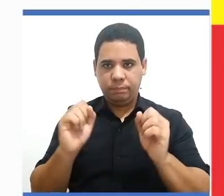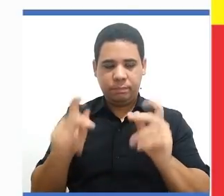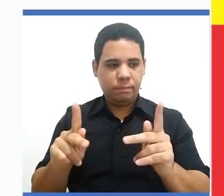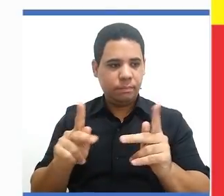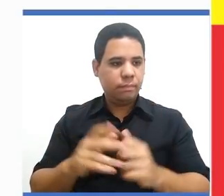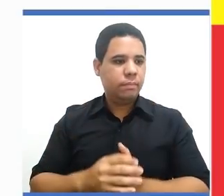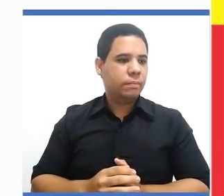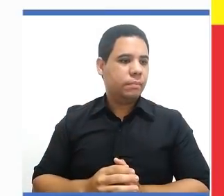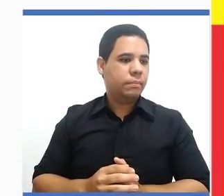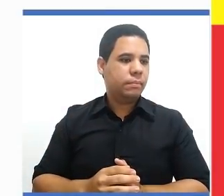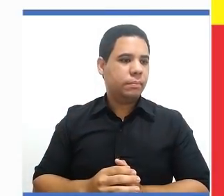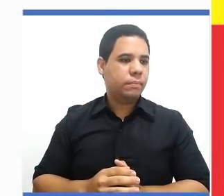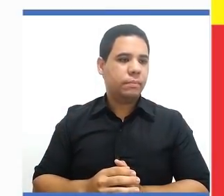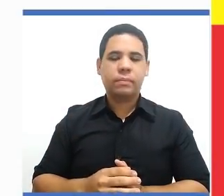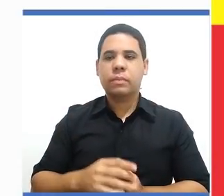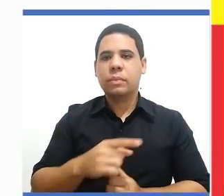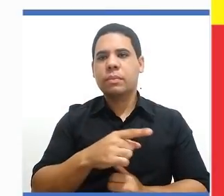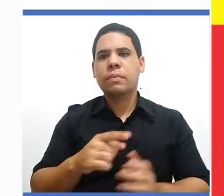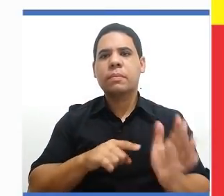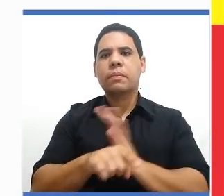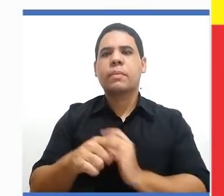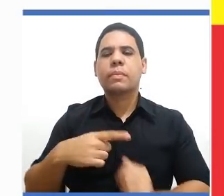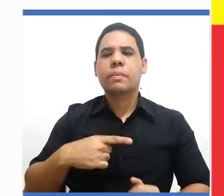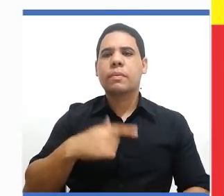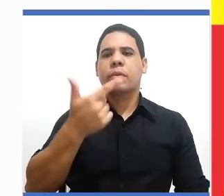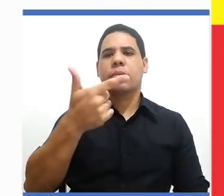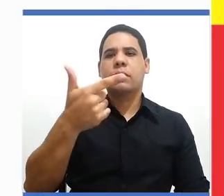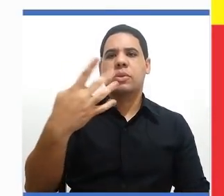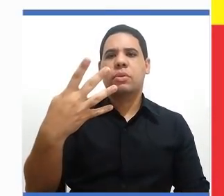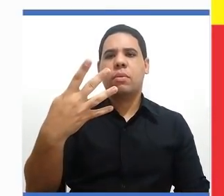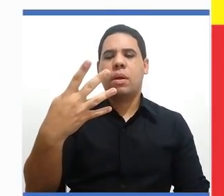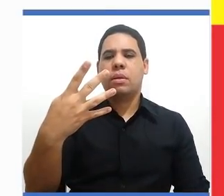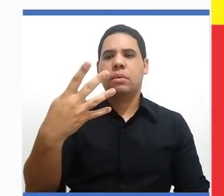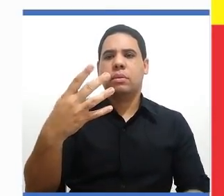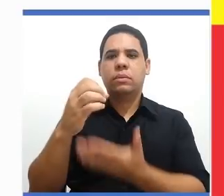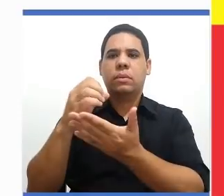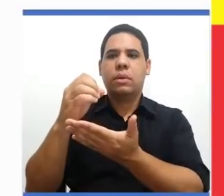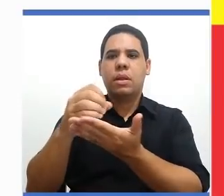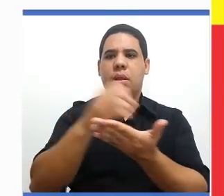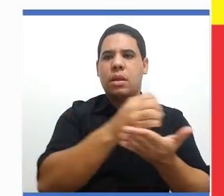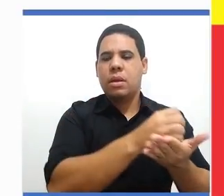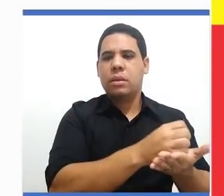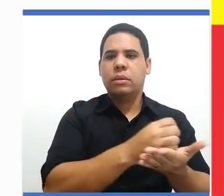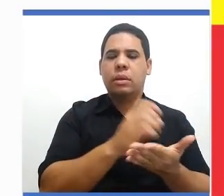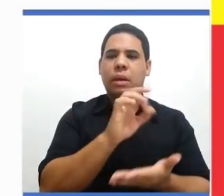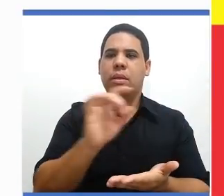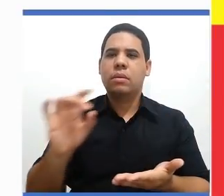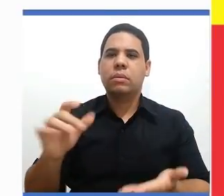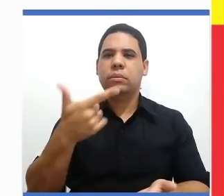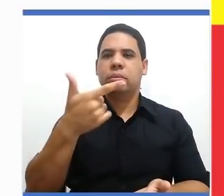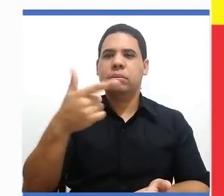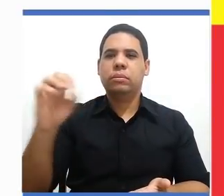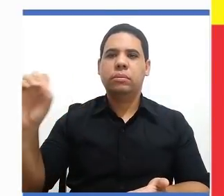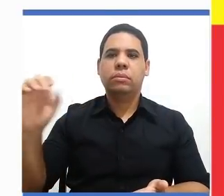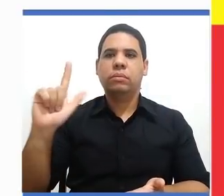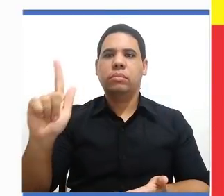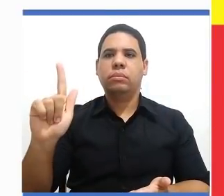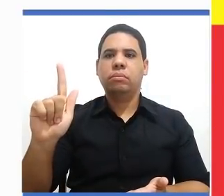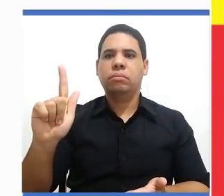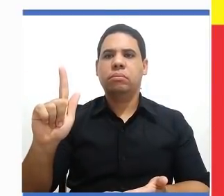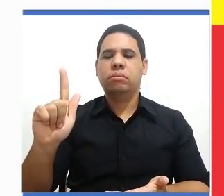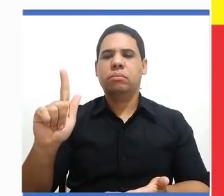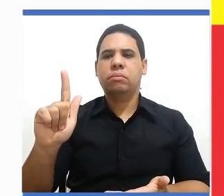Na questão fala em 24 latas, cada lata com 200 gramas. E aí, quantos gramas